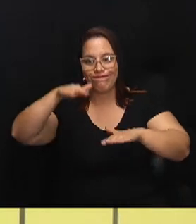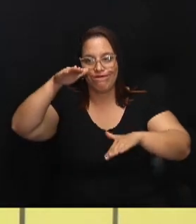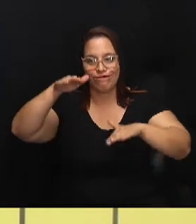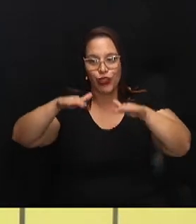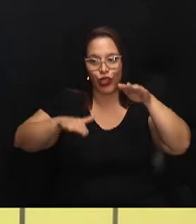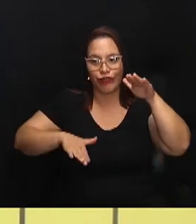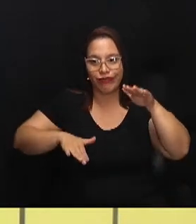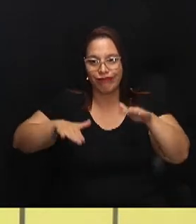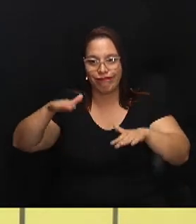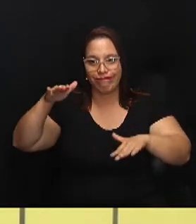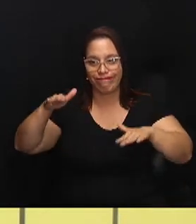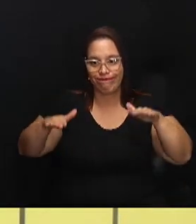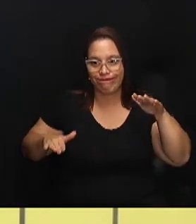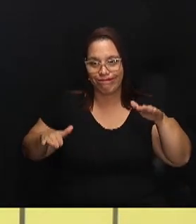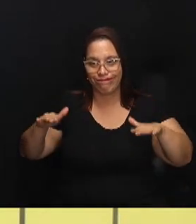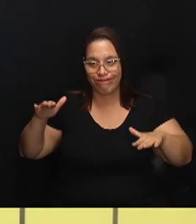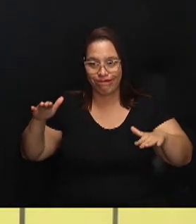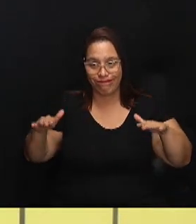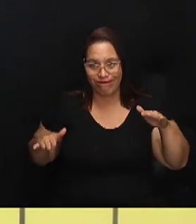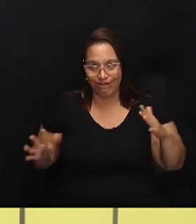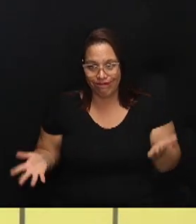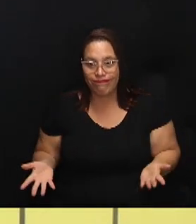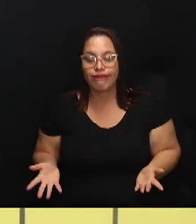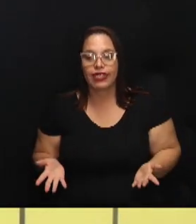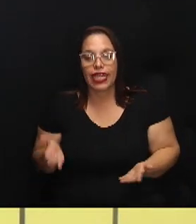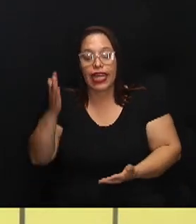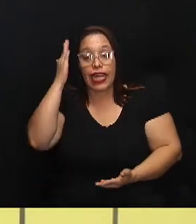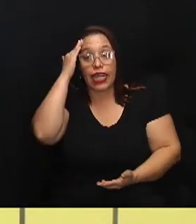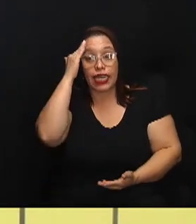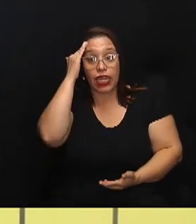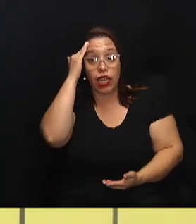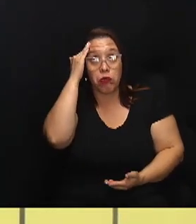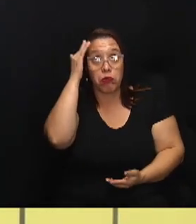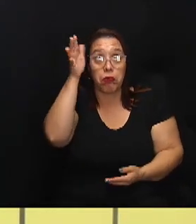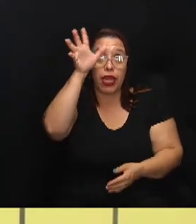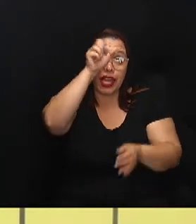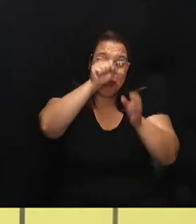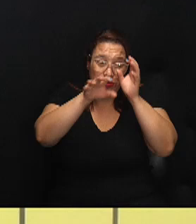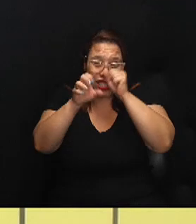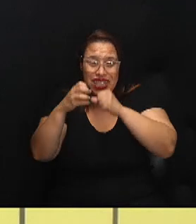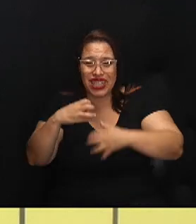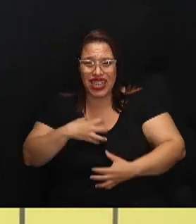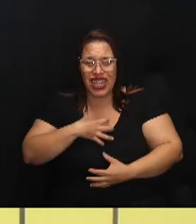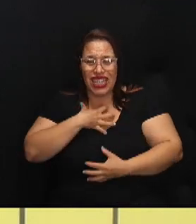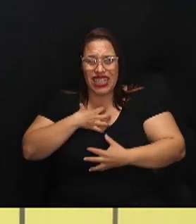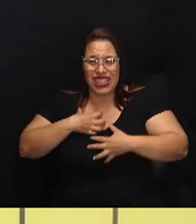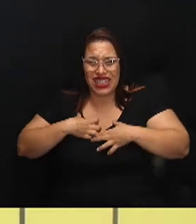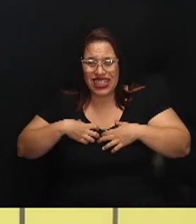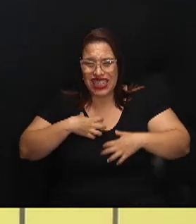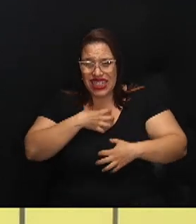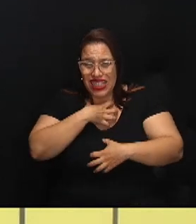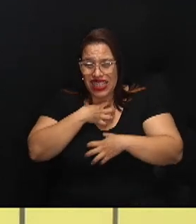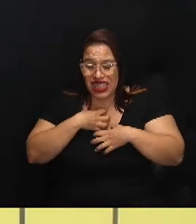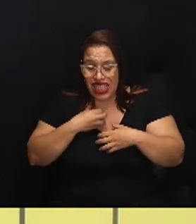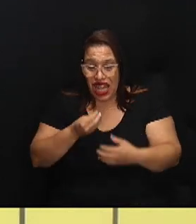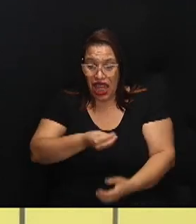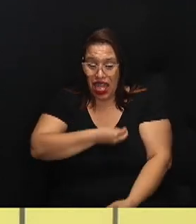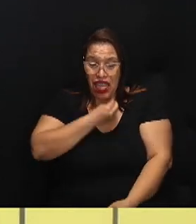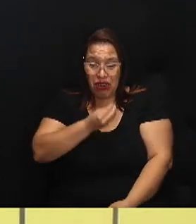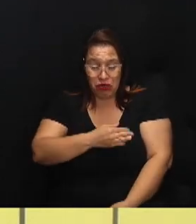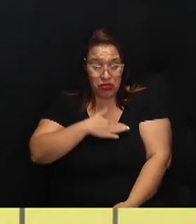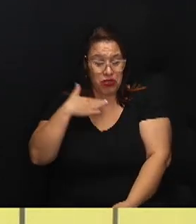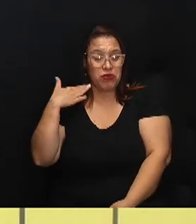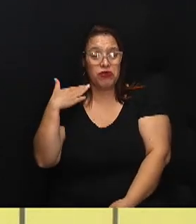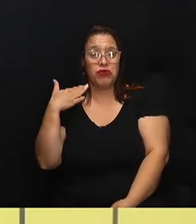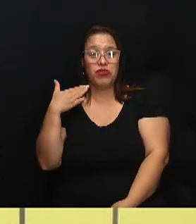baixos, né? Então, lidar com tudo isso é angustiante, né? Sim. E a vida e a morte. Eu vi falecerem